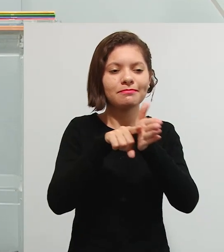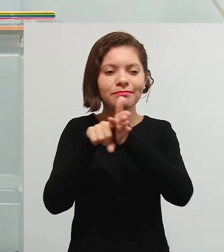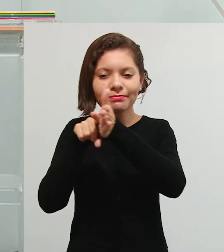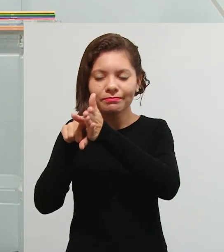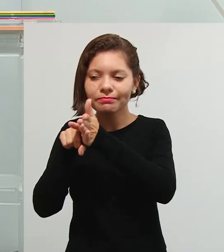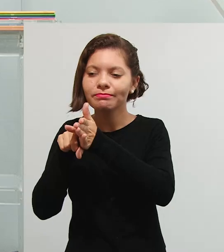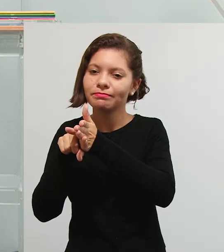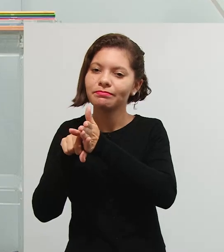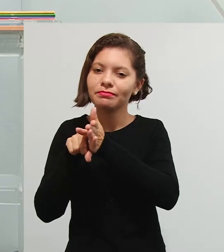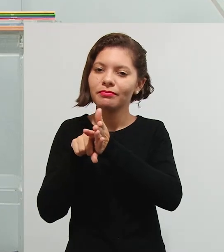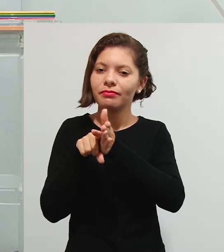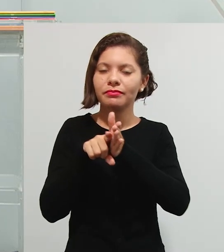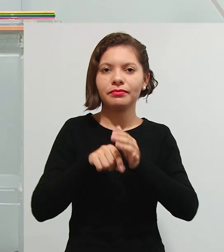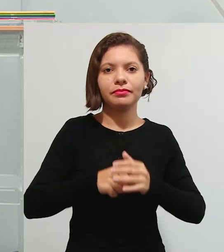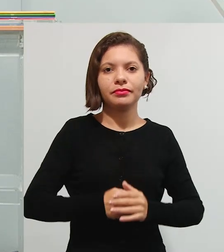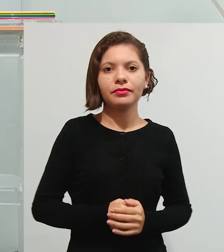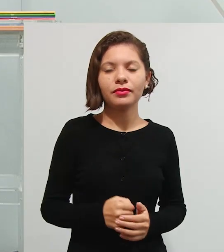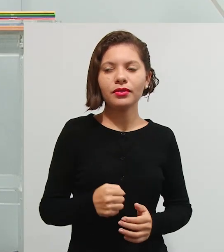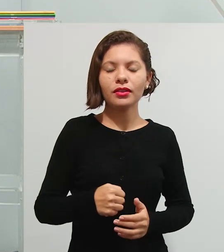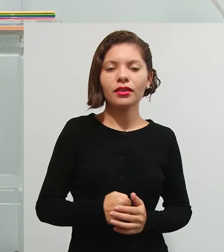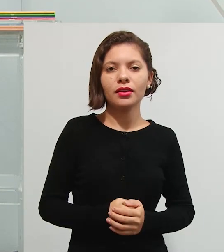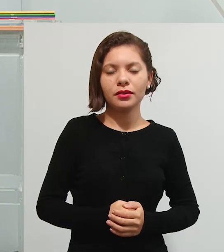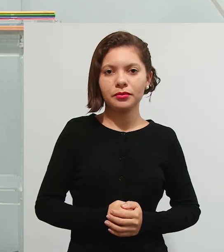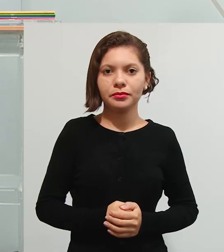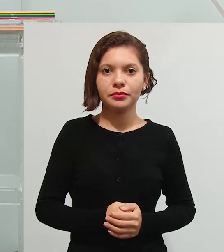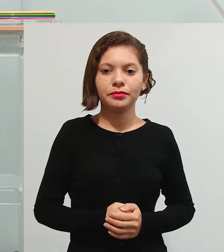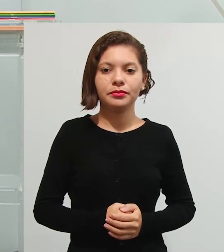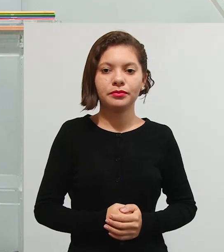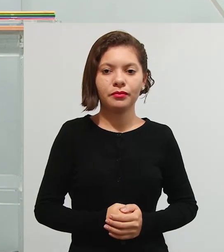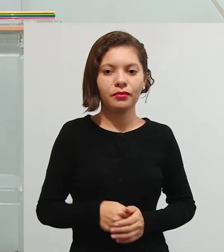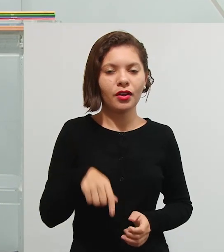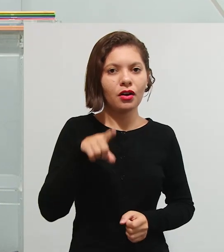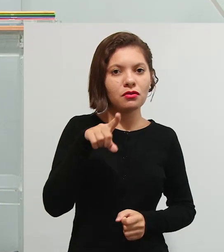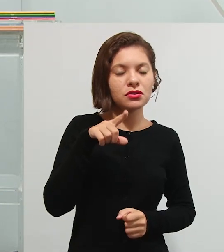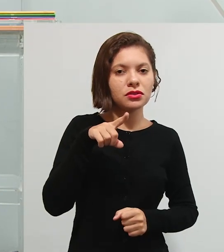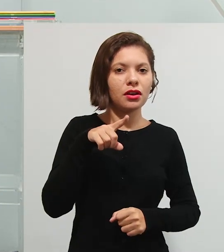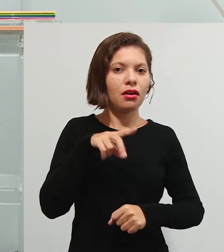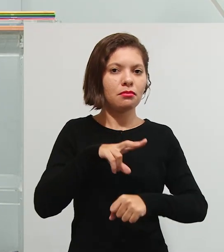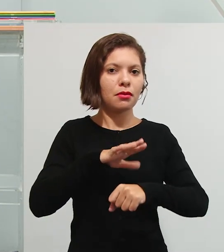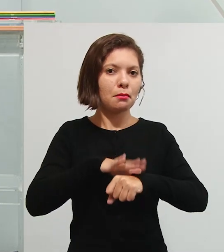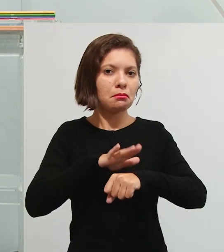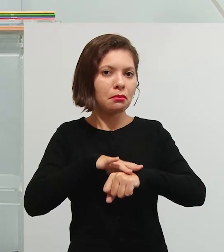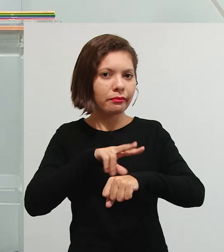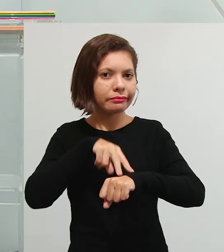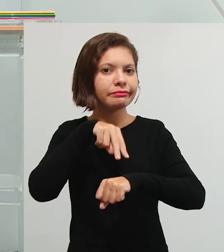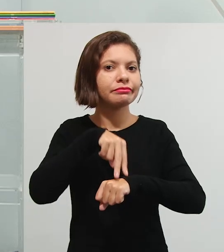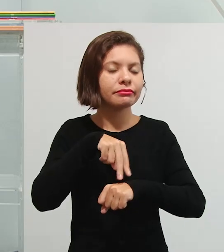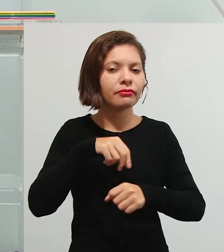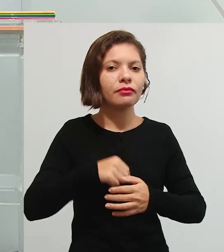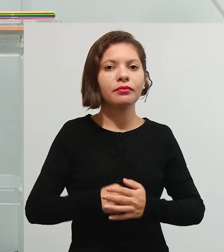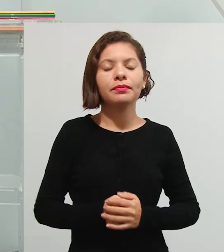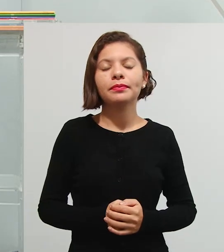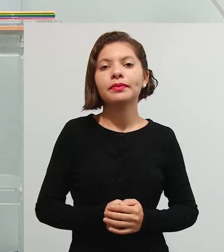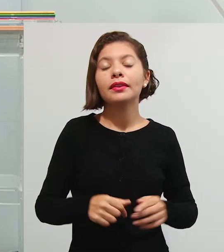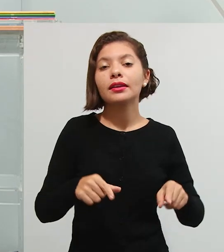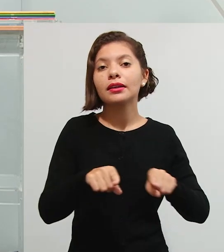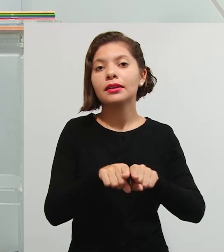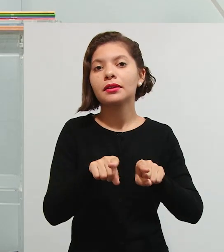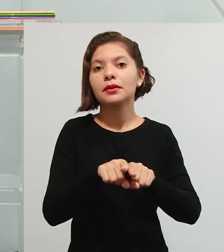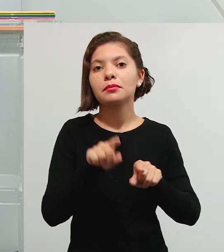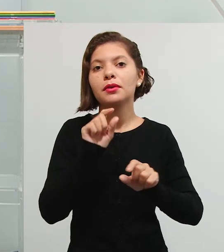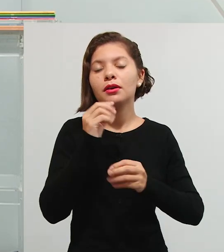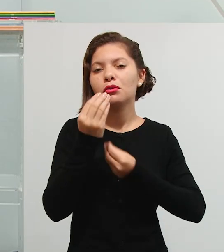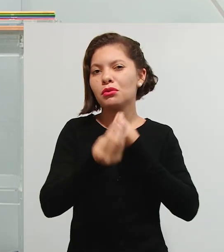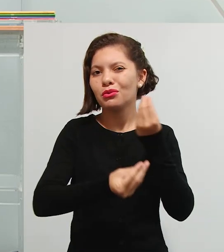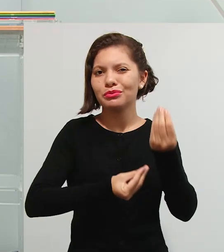pesquisador independente, né, enquanto pesquisador mais autônomo nesse processo de investigação, e também